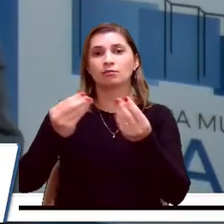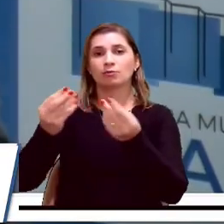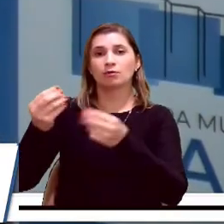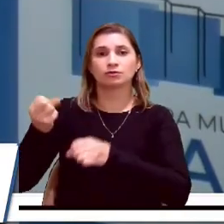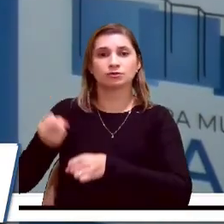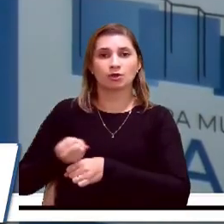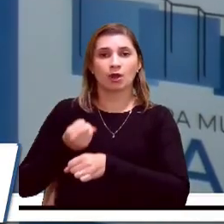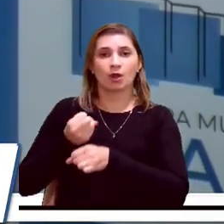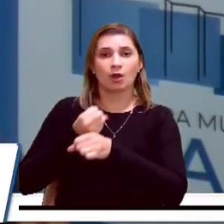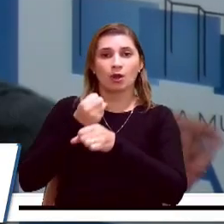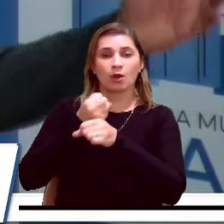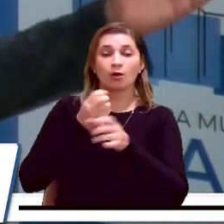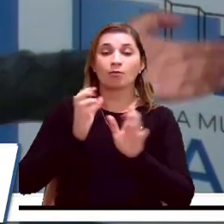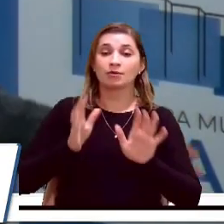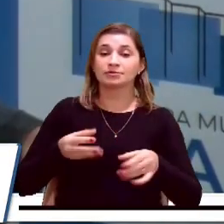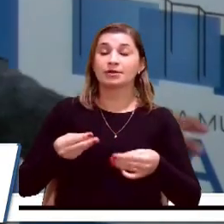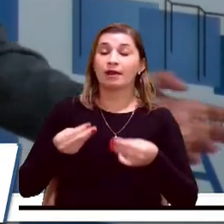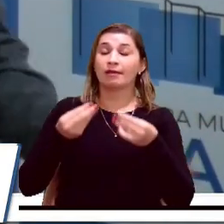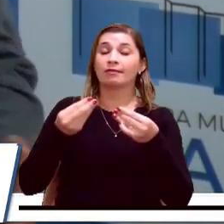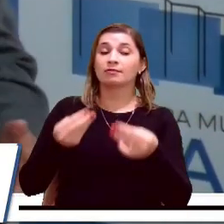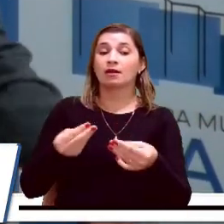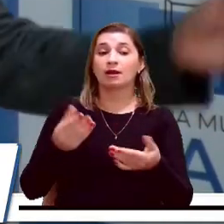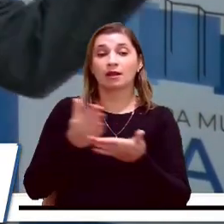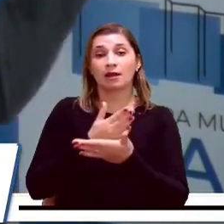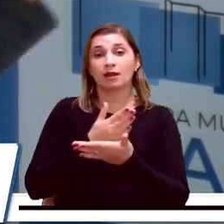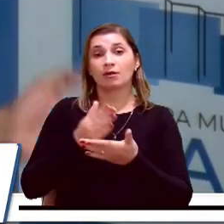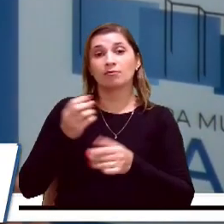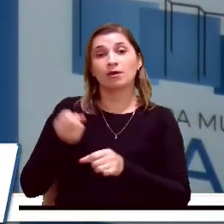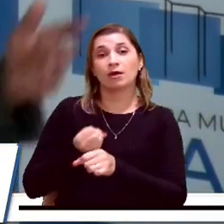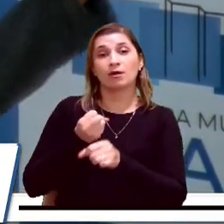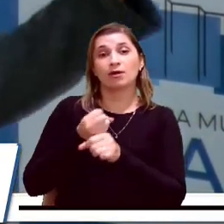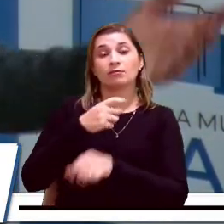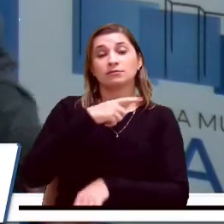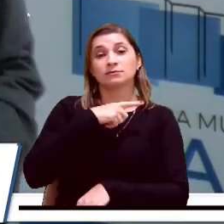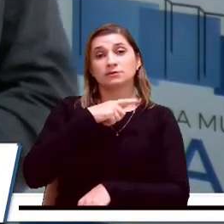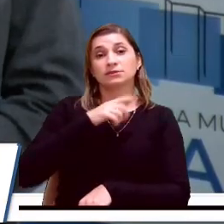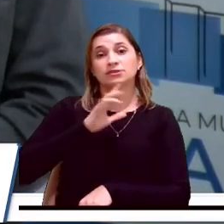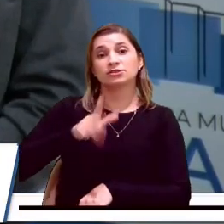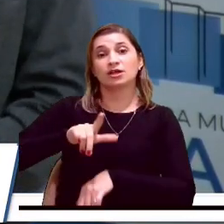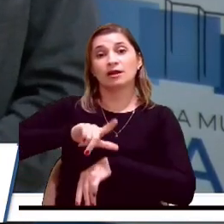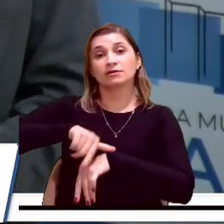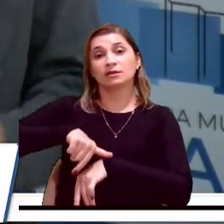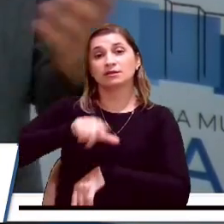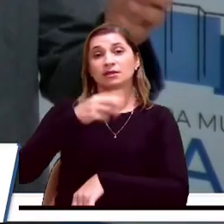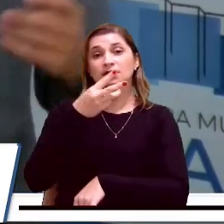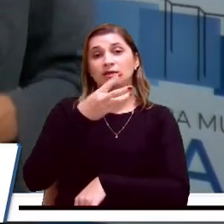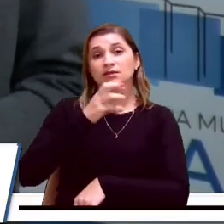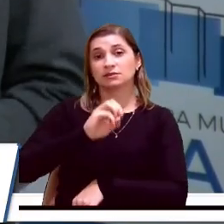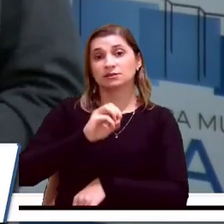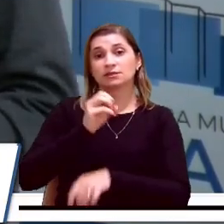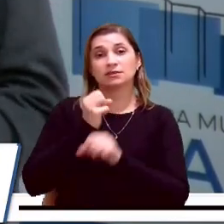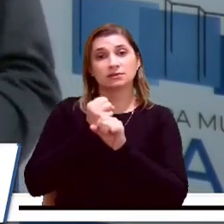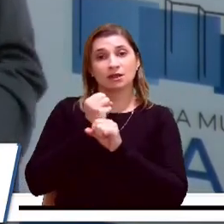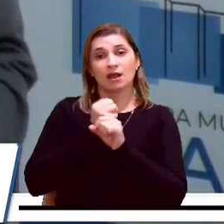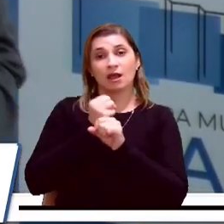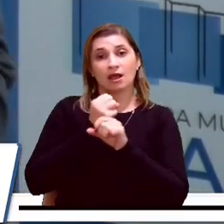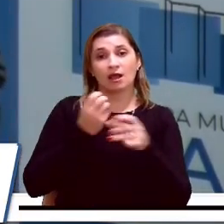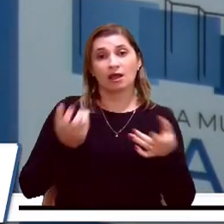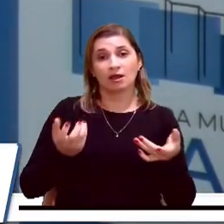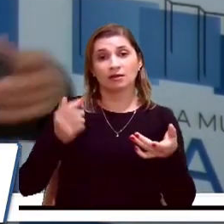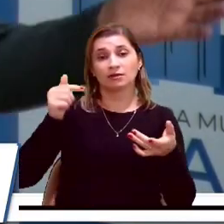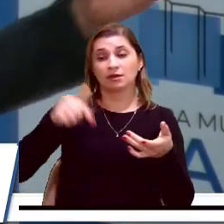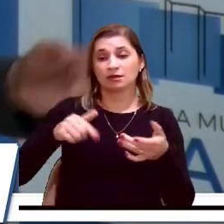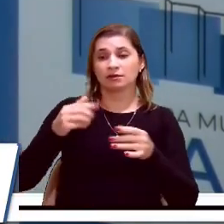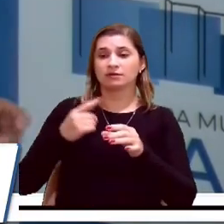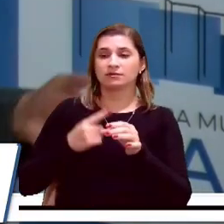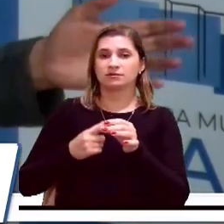ser entregue. Tem obra que nós temos que está atrasada há 30 anos, o esqueleto, que deixa a nossa cidade feia,